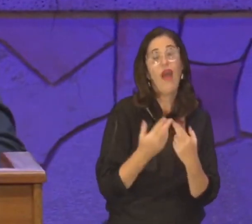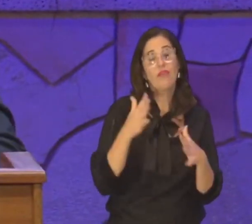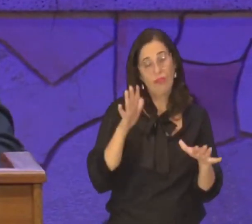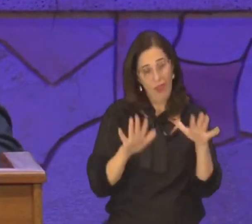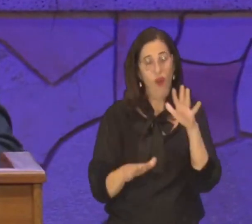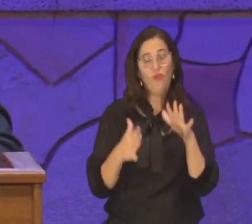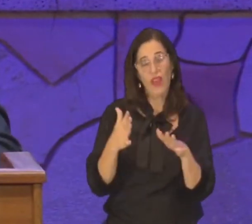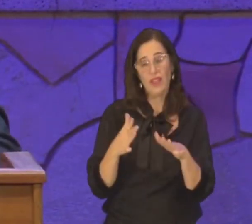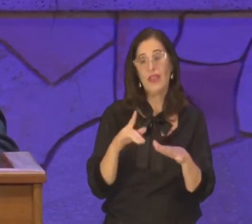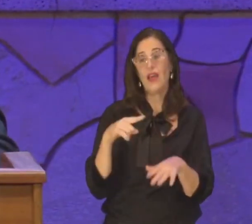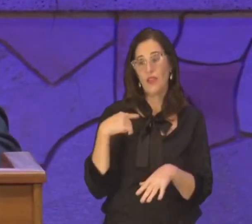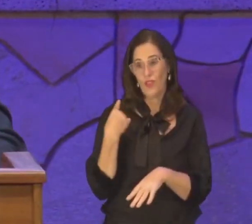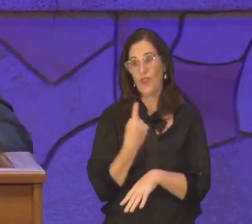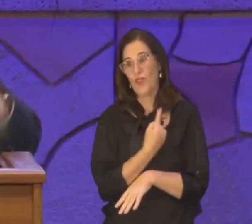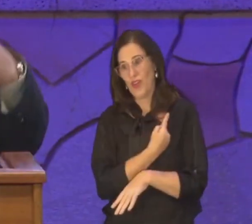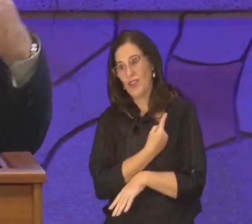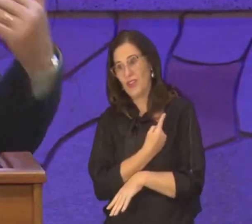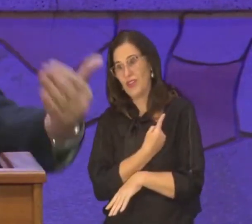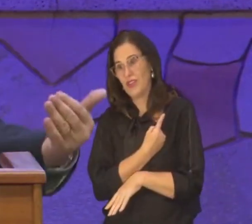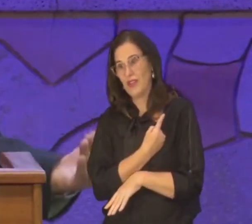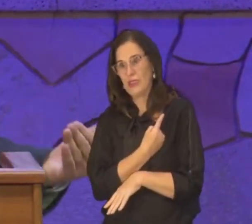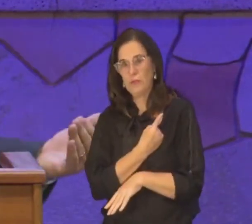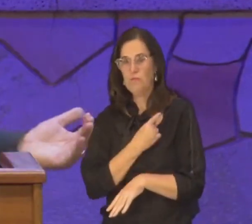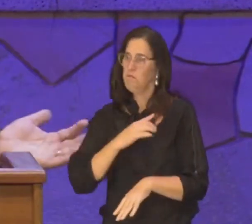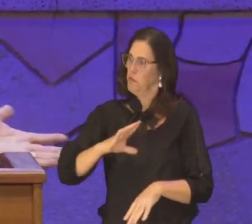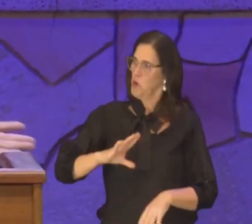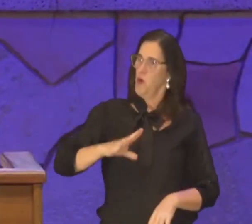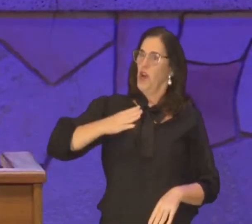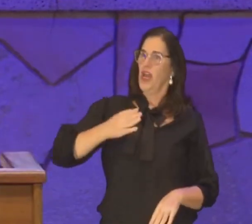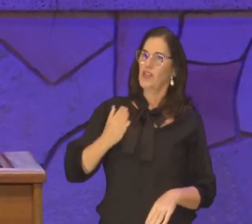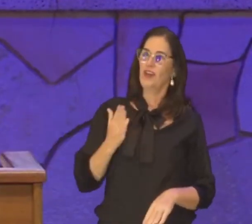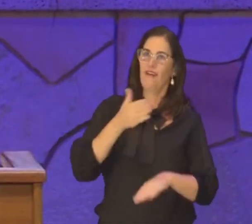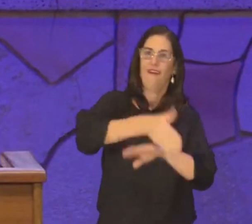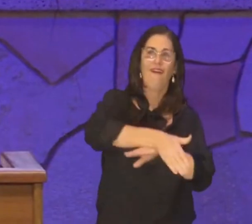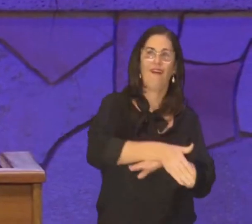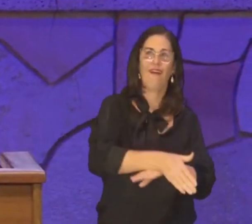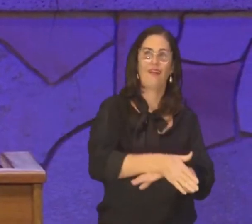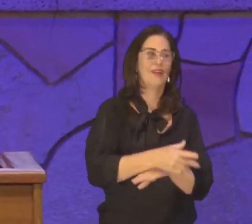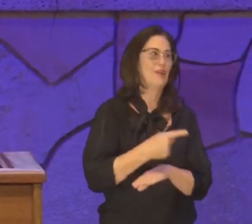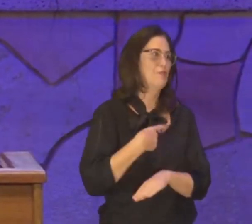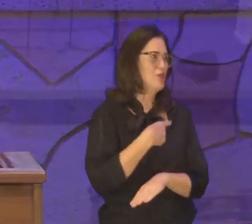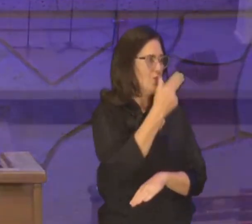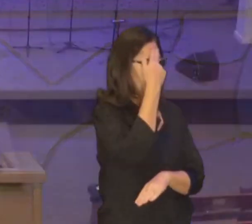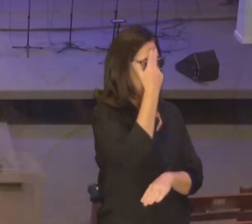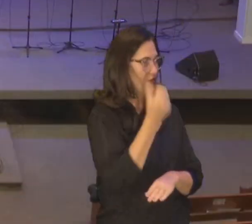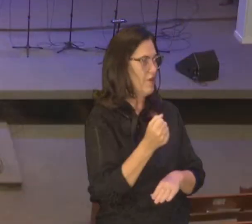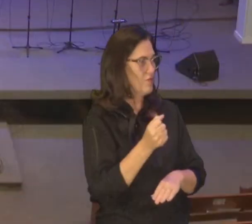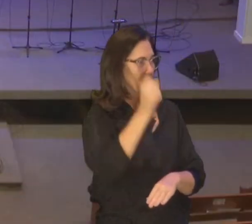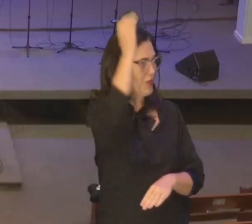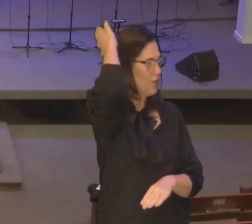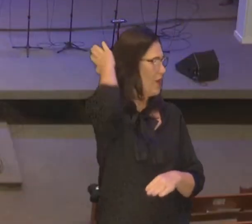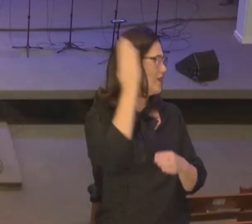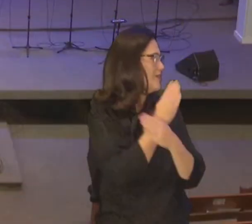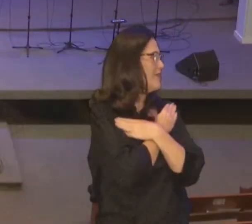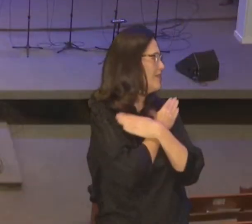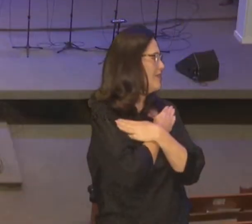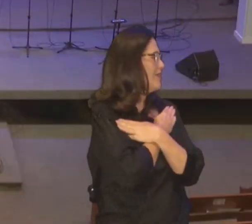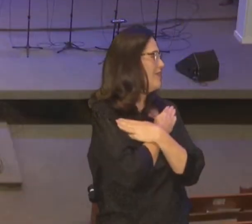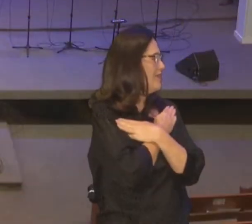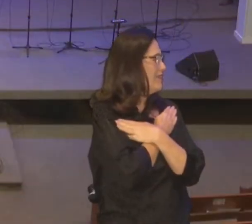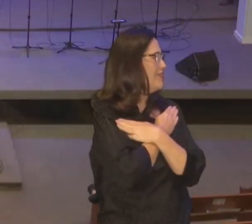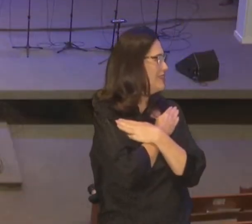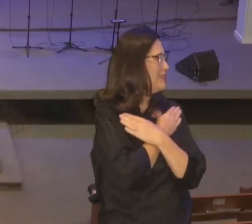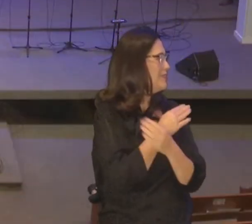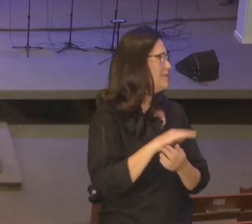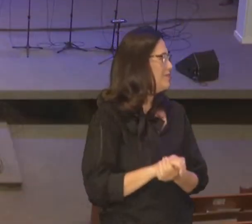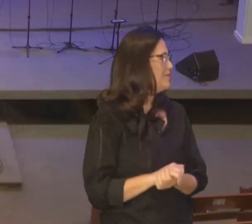talvez nós nos encorajássemos a ir. Você iria, Neander? No cemitério de madrugada? Iria. Será